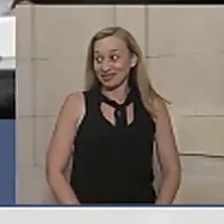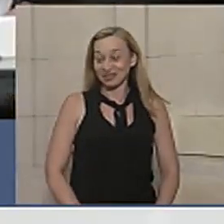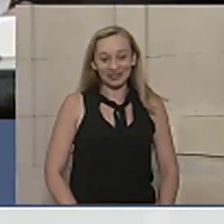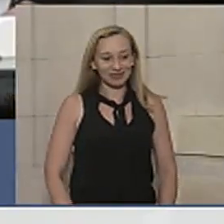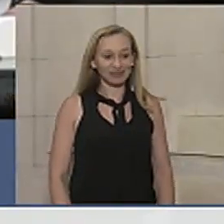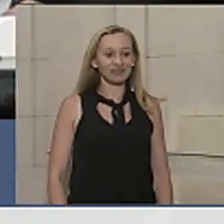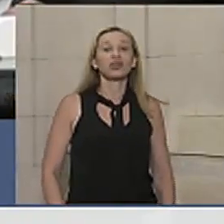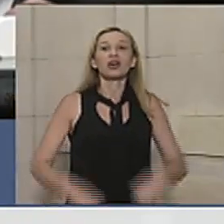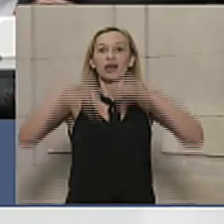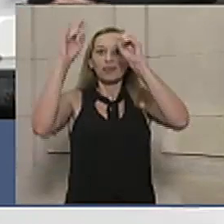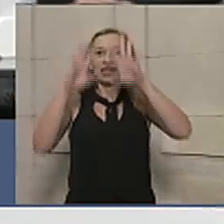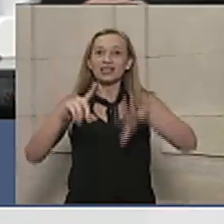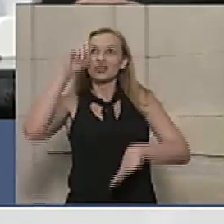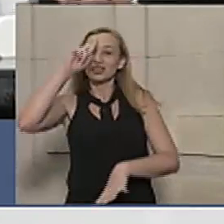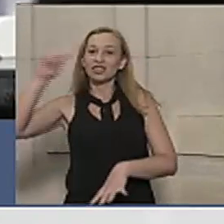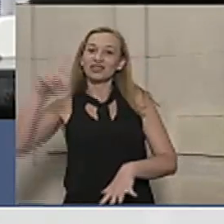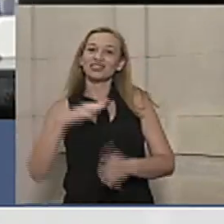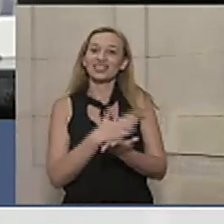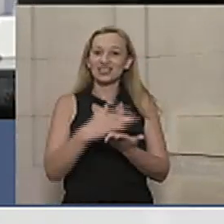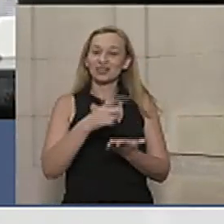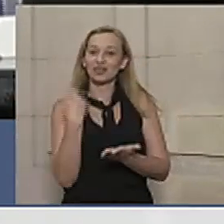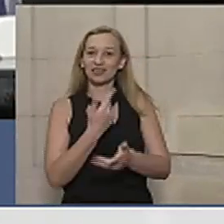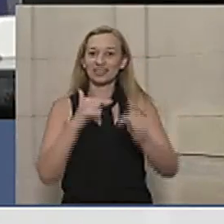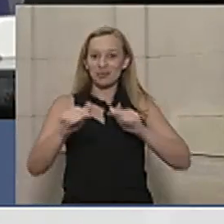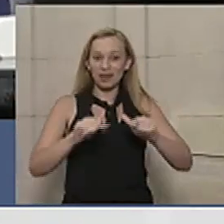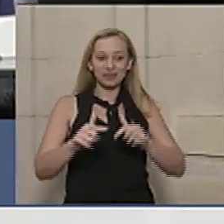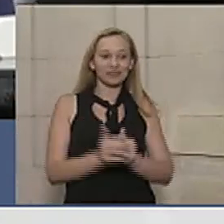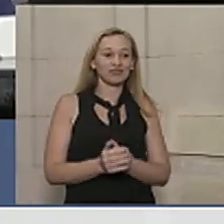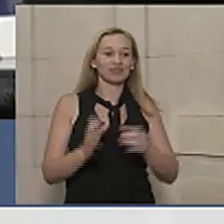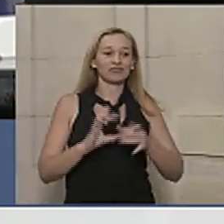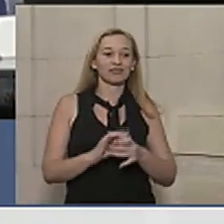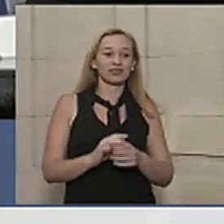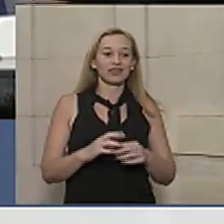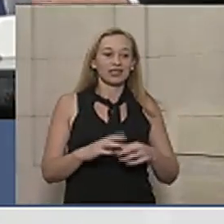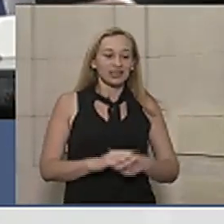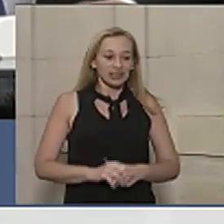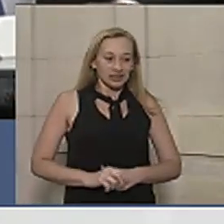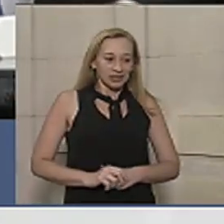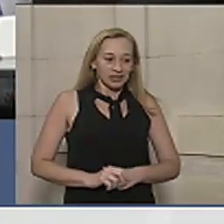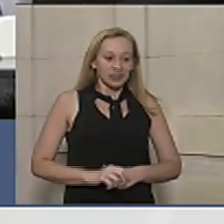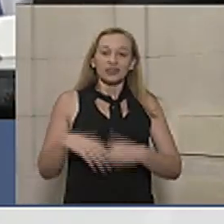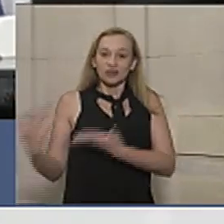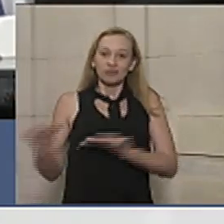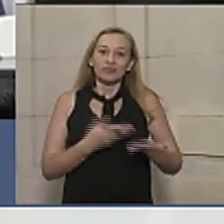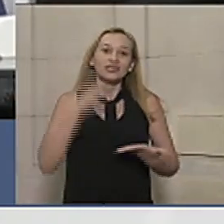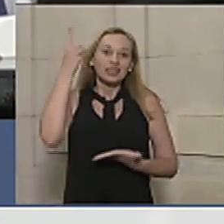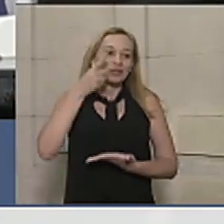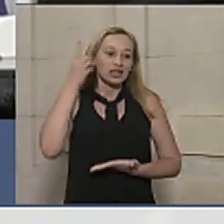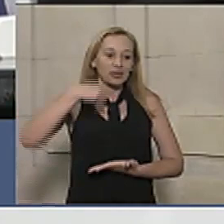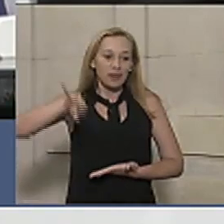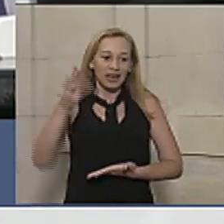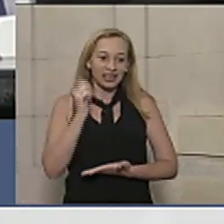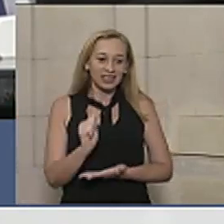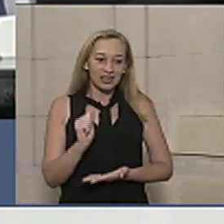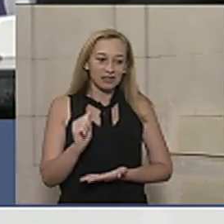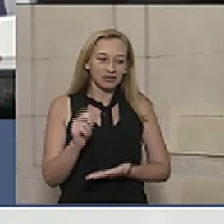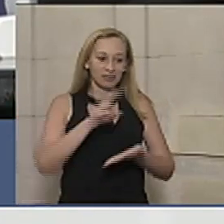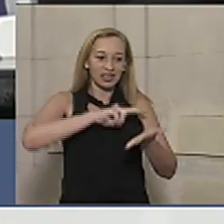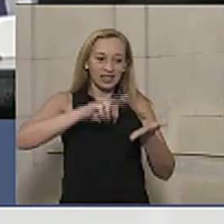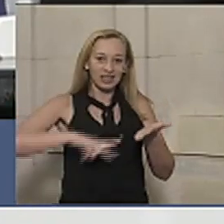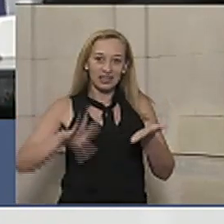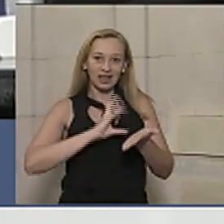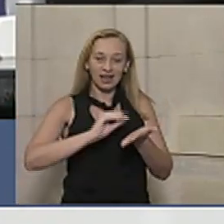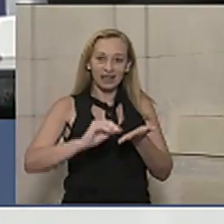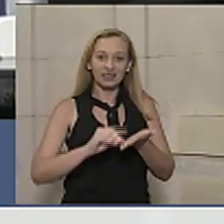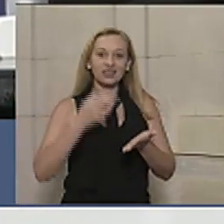Havendo número legal e sob a proteção de Deus, iniciamos os nossos trabalhos. Está aberta a sessão. A presidência convida a nova deputada Marta Rocha para fazer a leitura da ata da